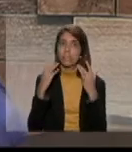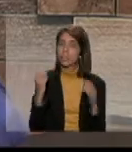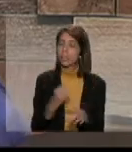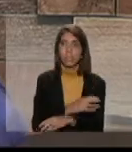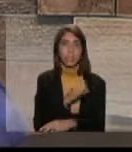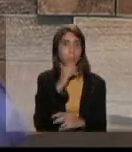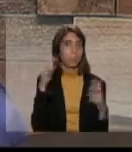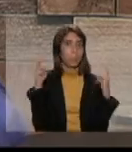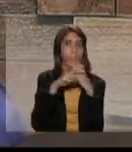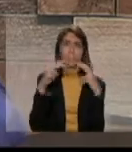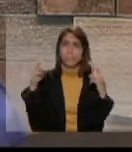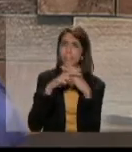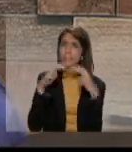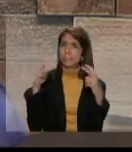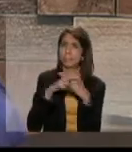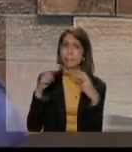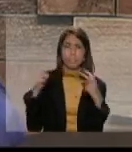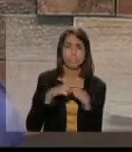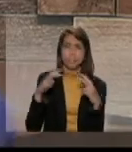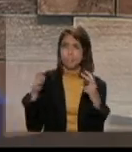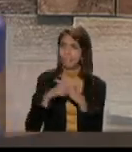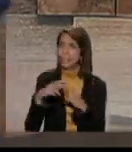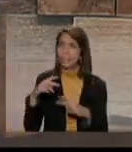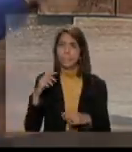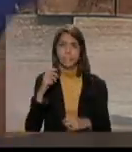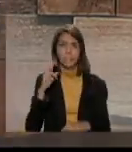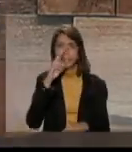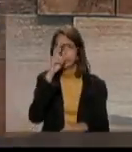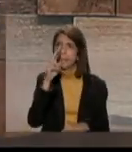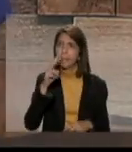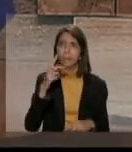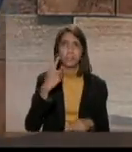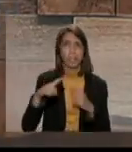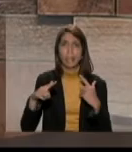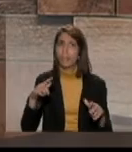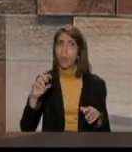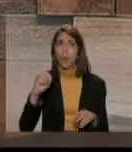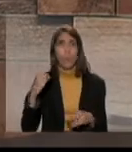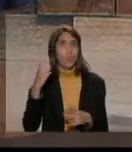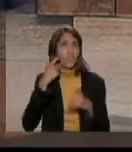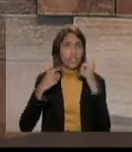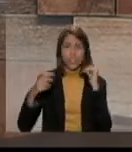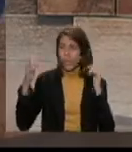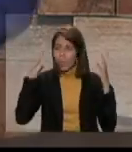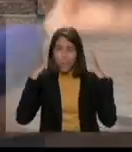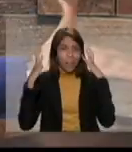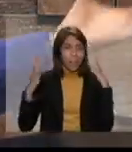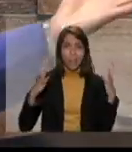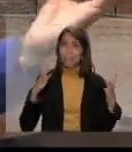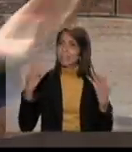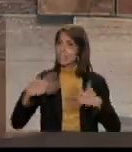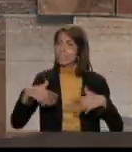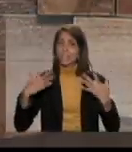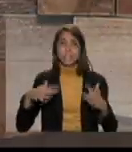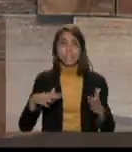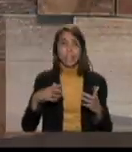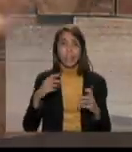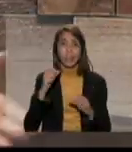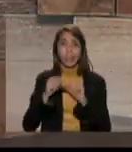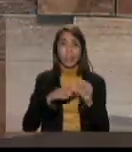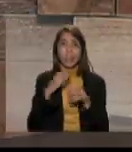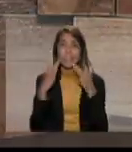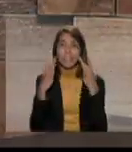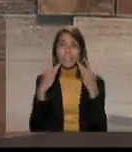acontece vai ter uma briga vai ter uma briga em uma lavação de roupa sogi vai acontecer isso acontecer aquilo se chorasse mas se descabela aí você